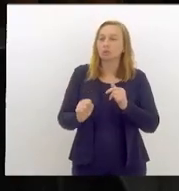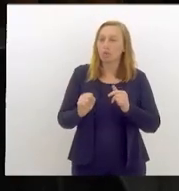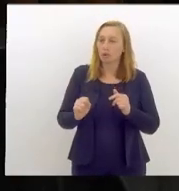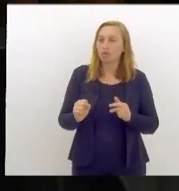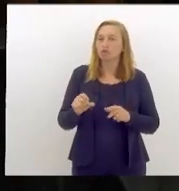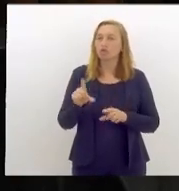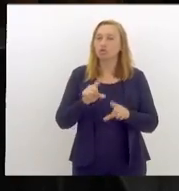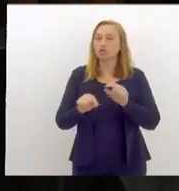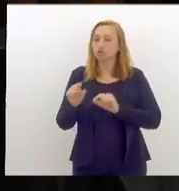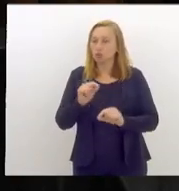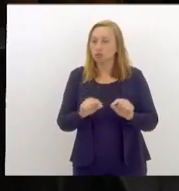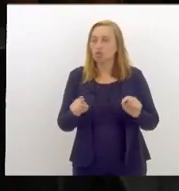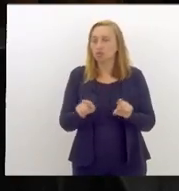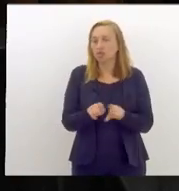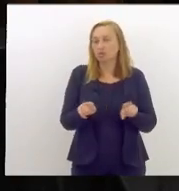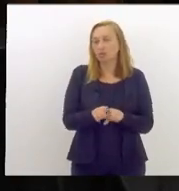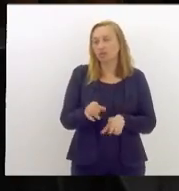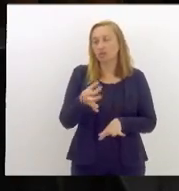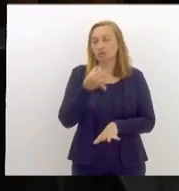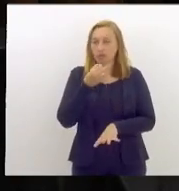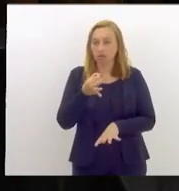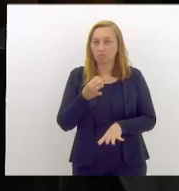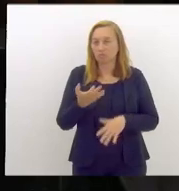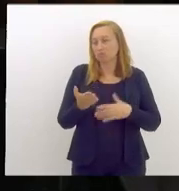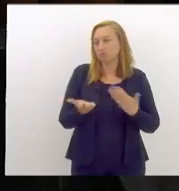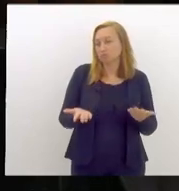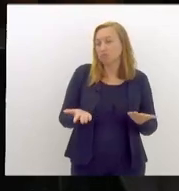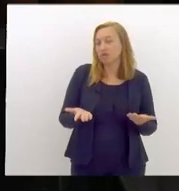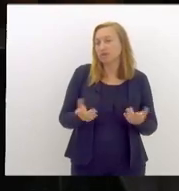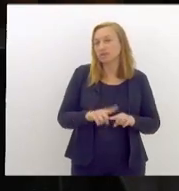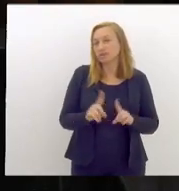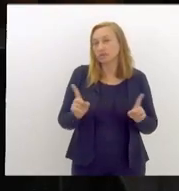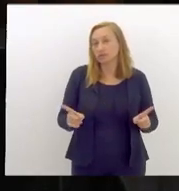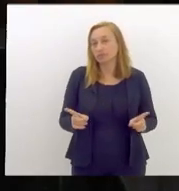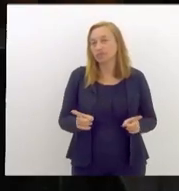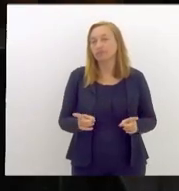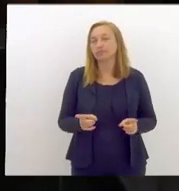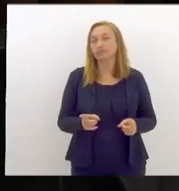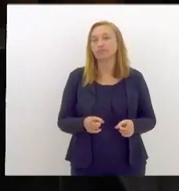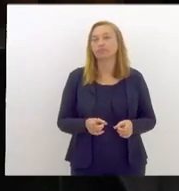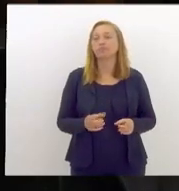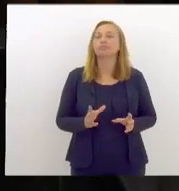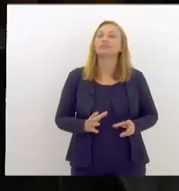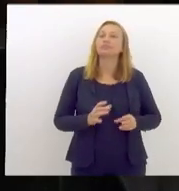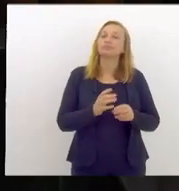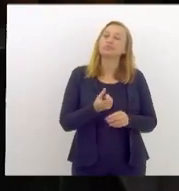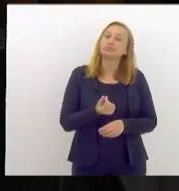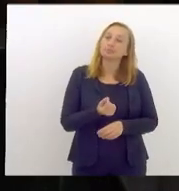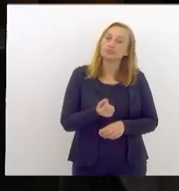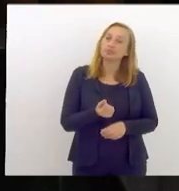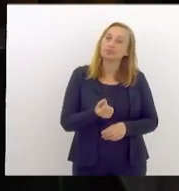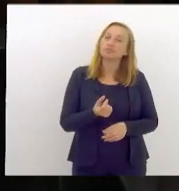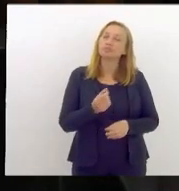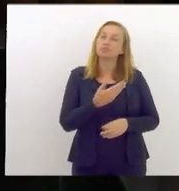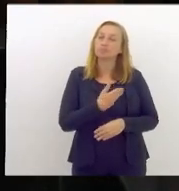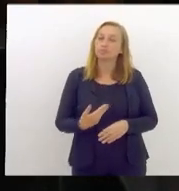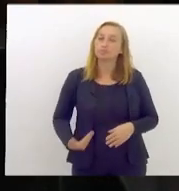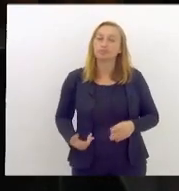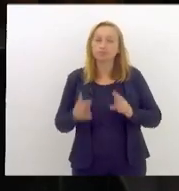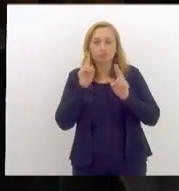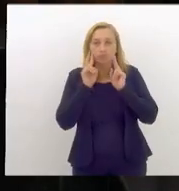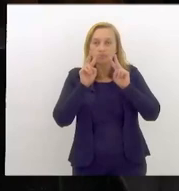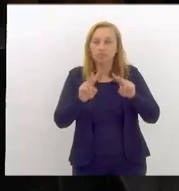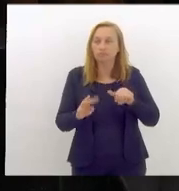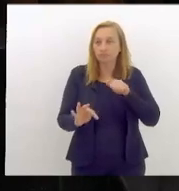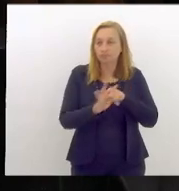as suas convicções com os argumentos que bem entender mas no que diz respeito à contas é fundamental que a gente tenha um olhar